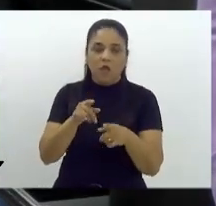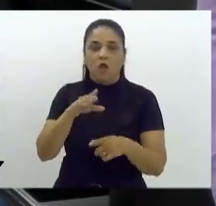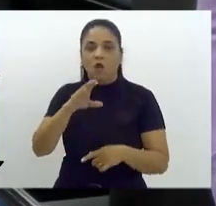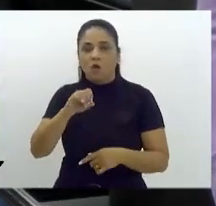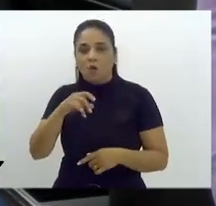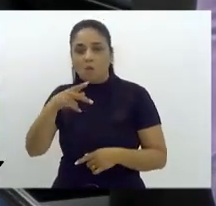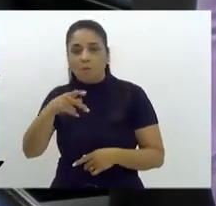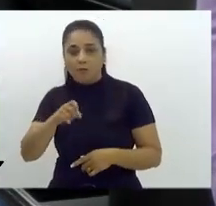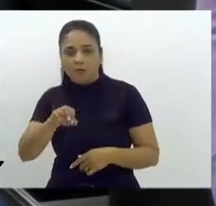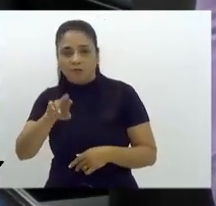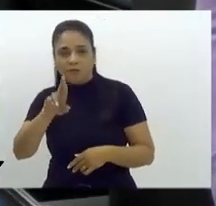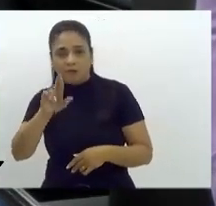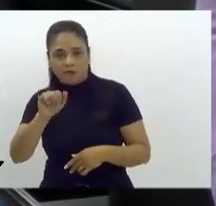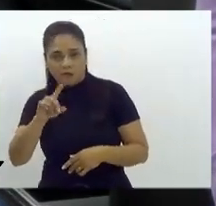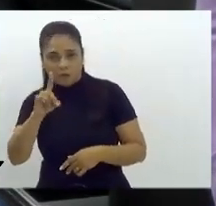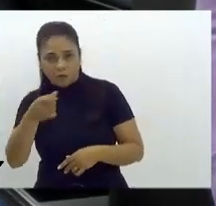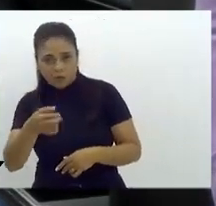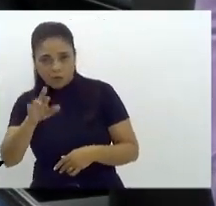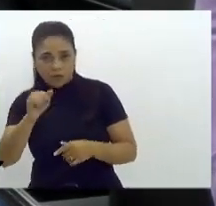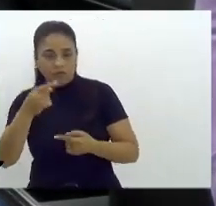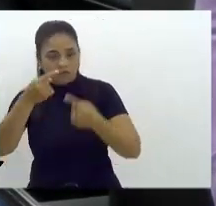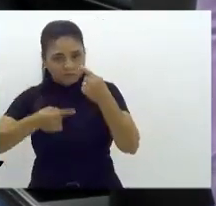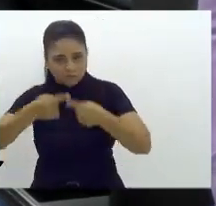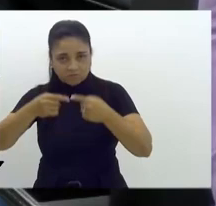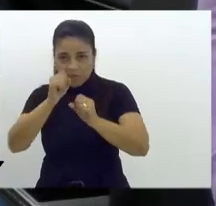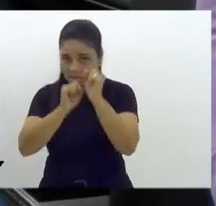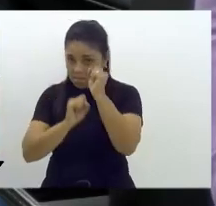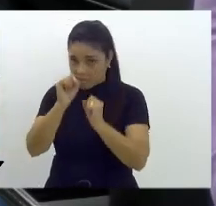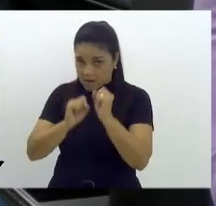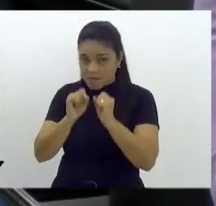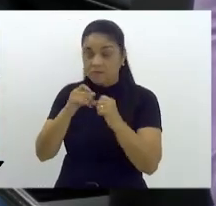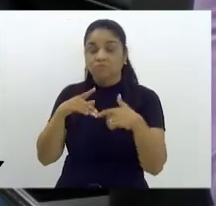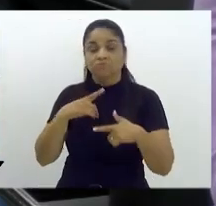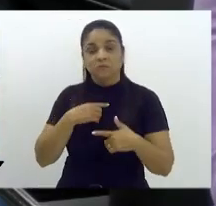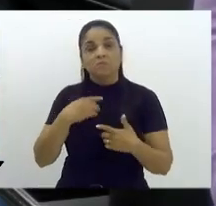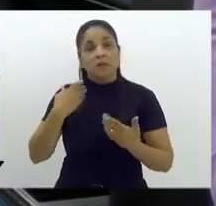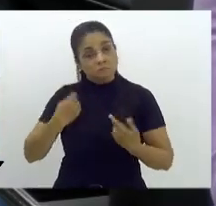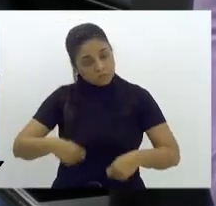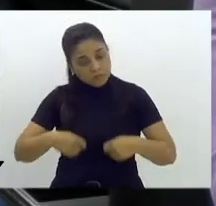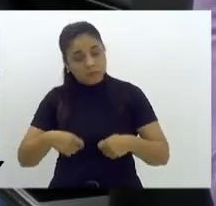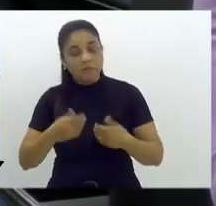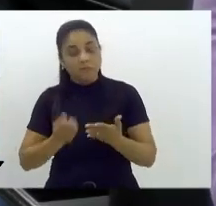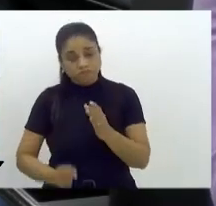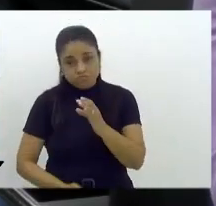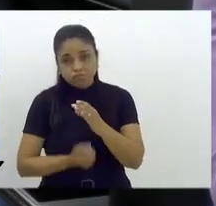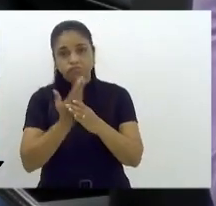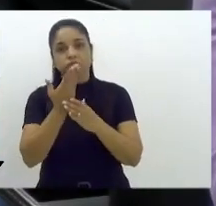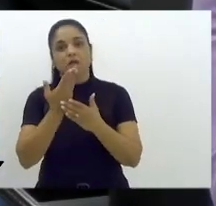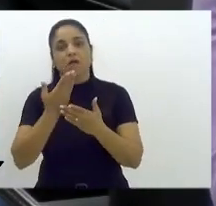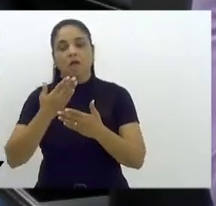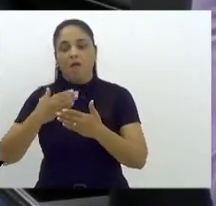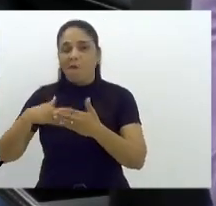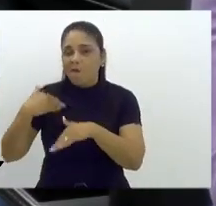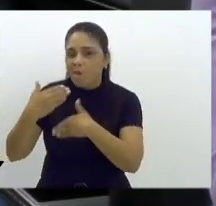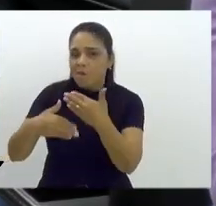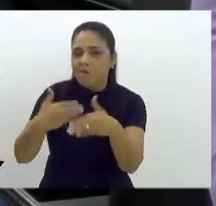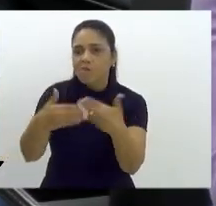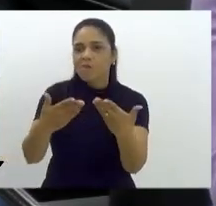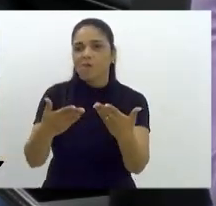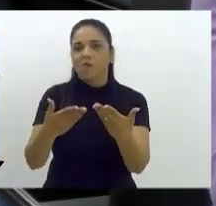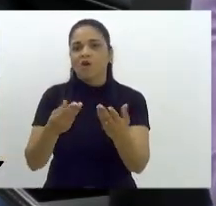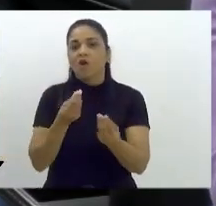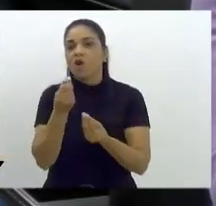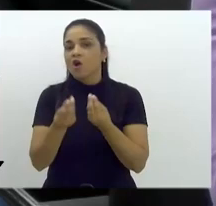Nacional mas como nós aqui podemos criar algum livro de procedimento também isso é uma pergunta mesmo algum nível de